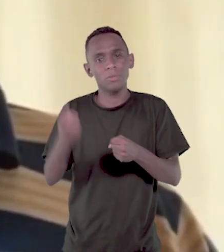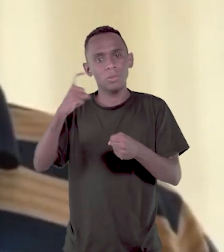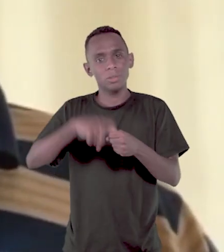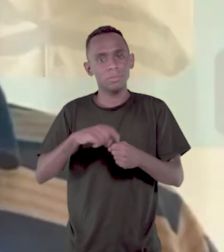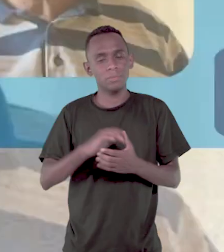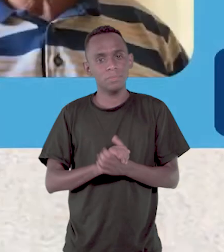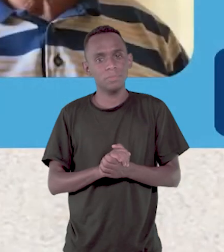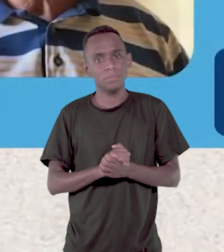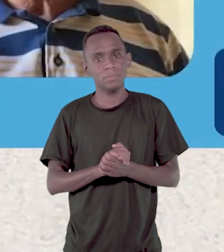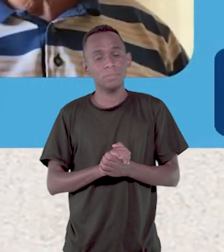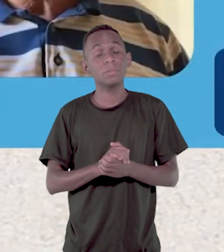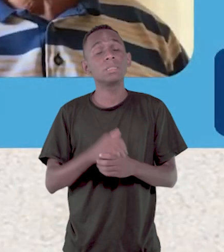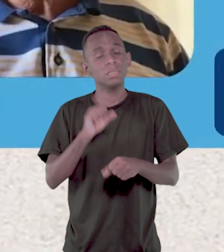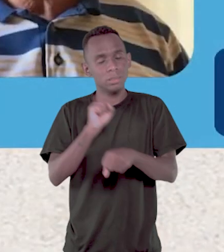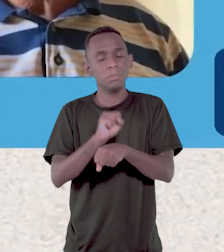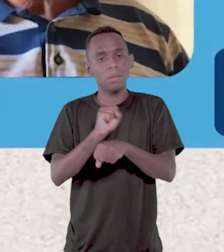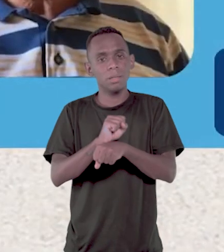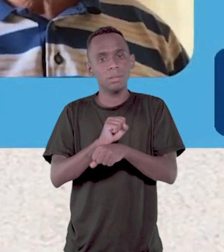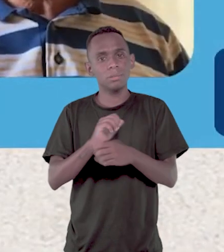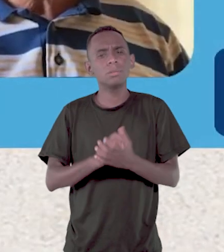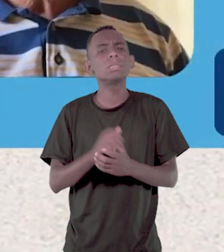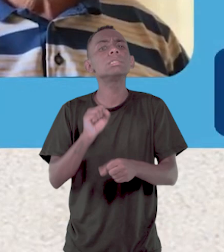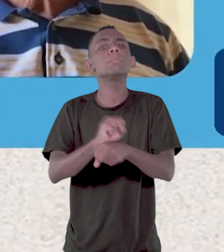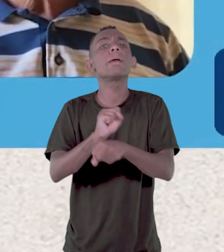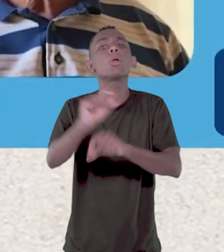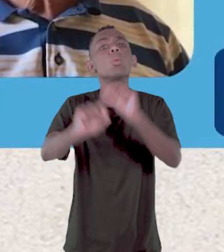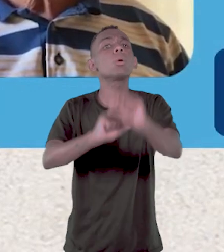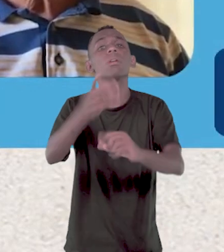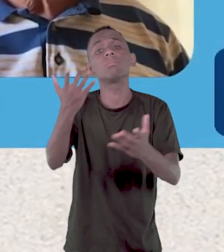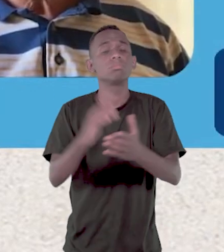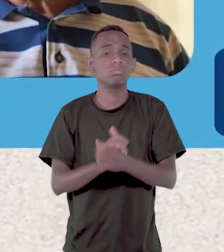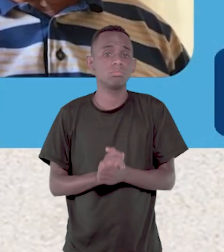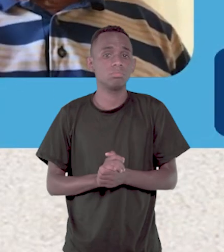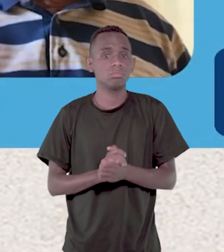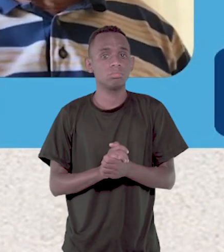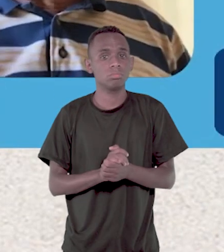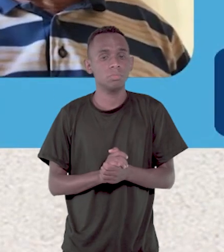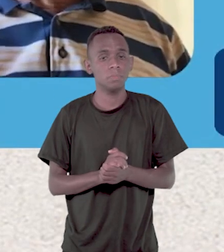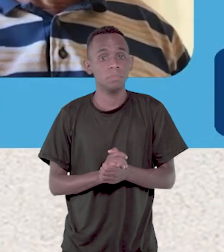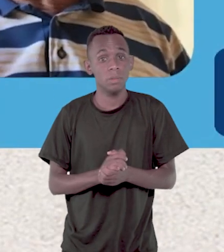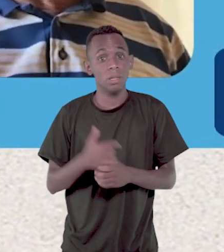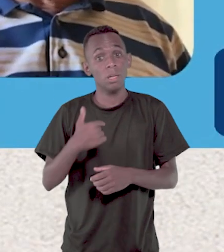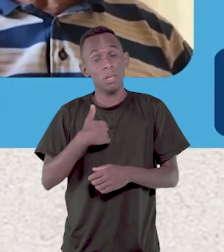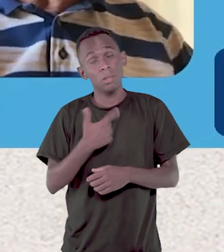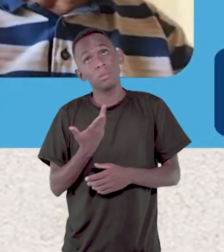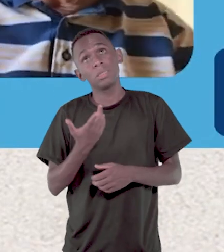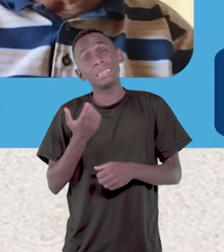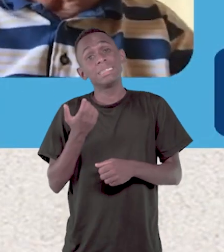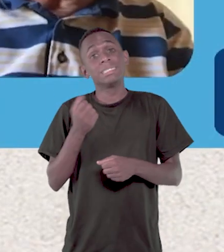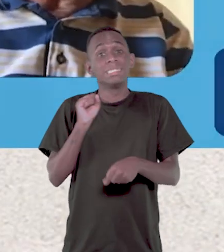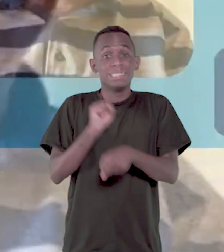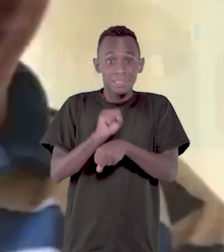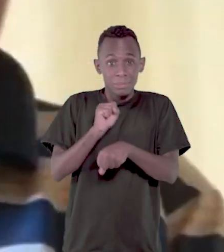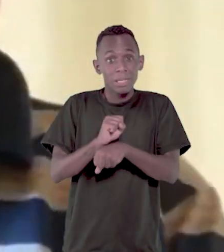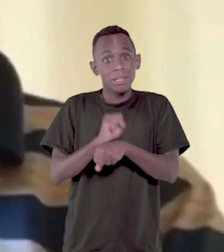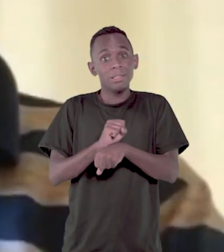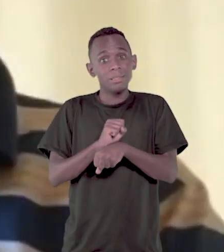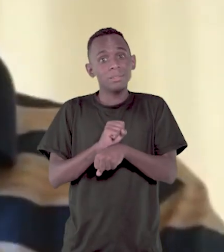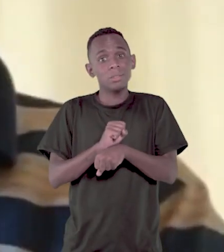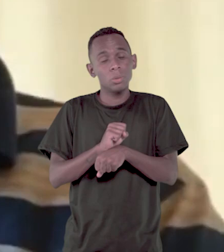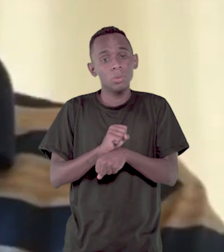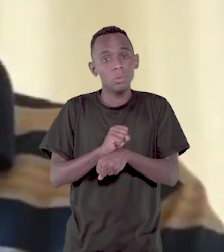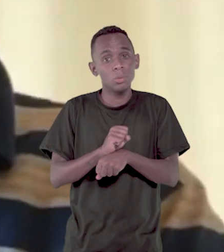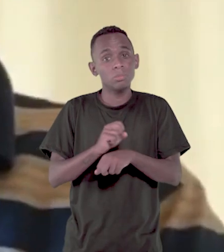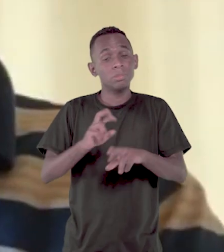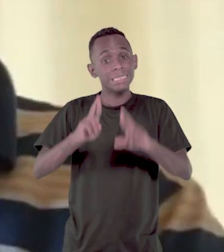Gostei da palavra esperar. O que você está esperando? Então, eu estou esperando, eu